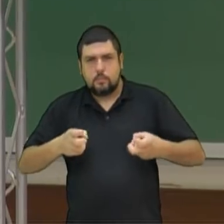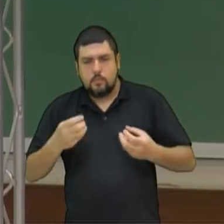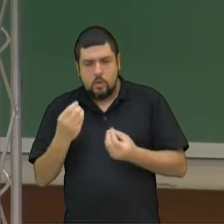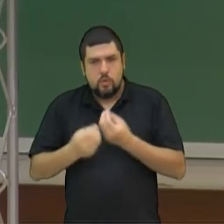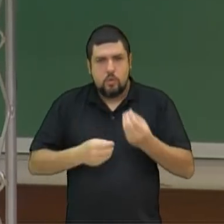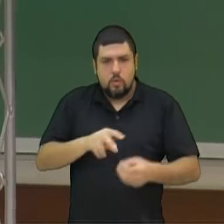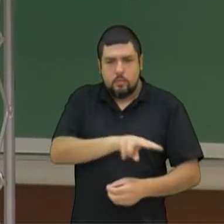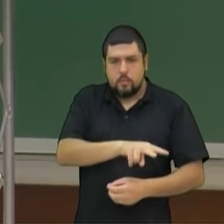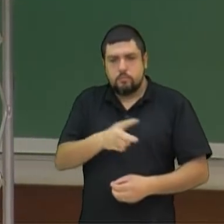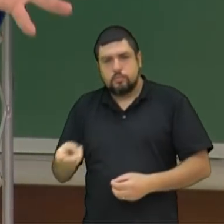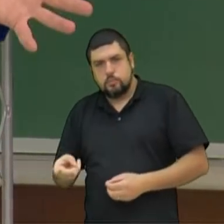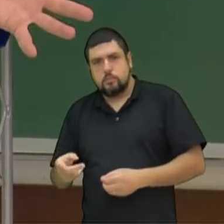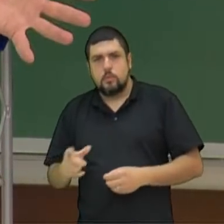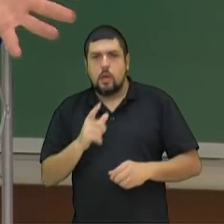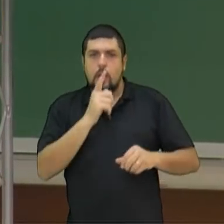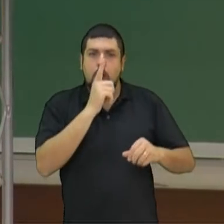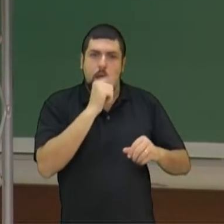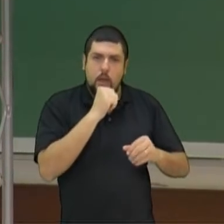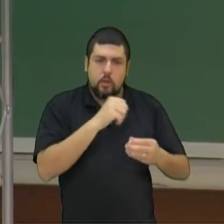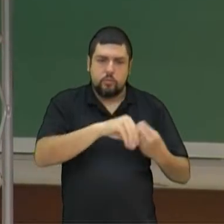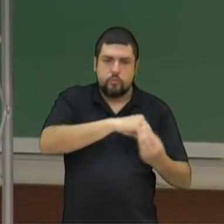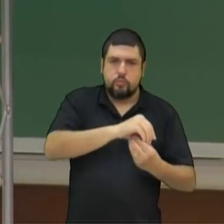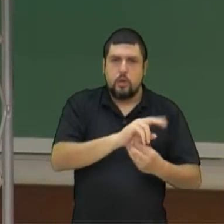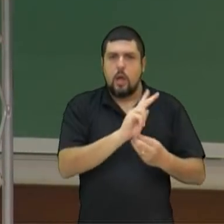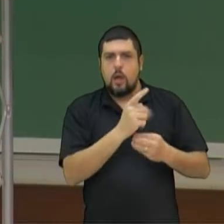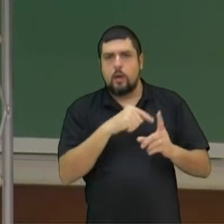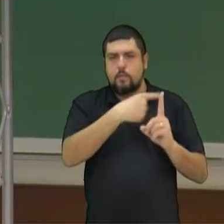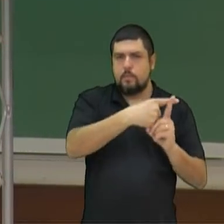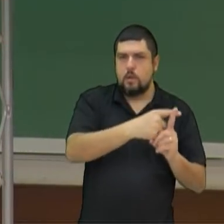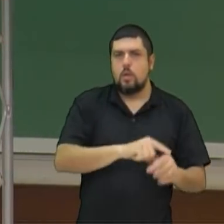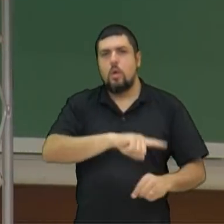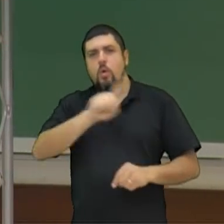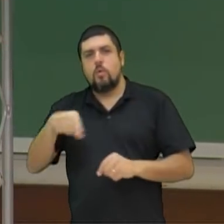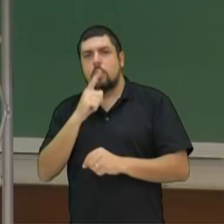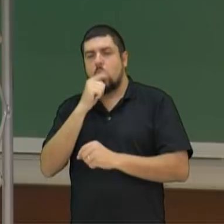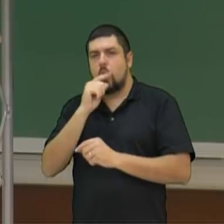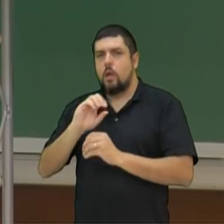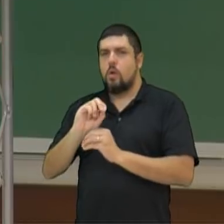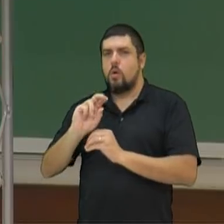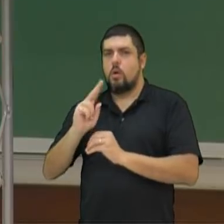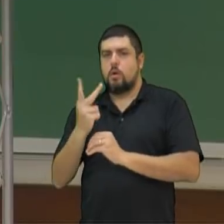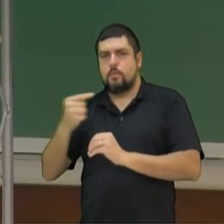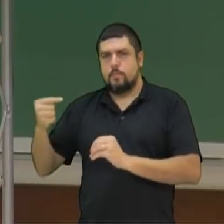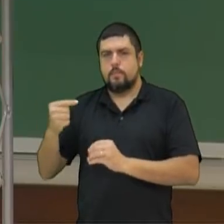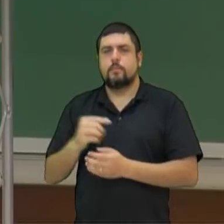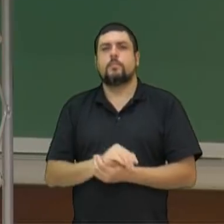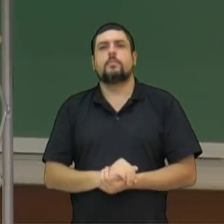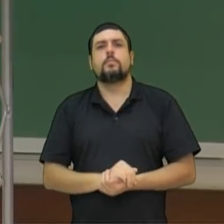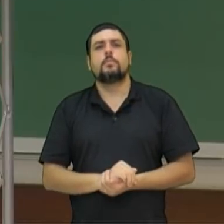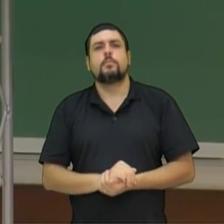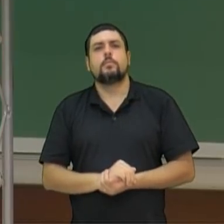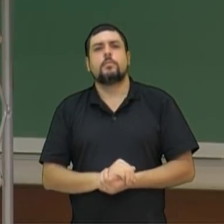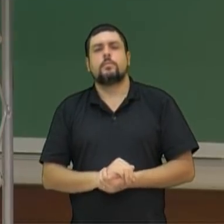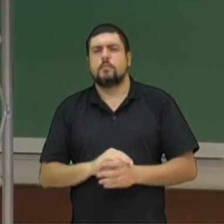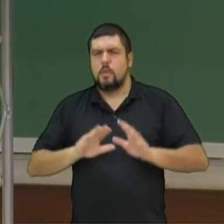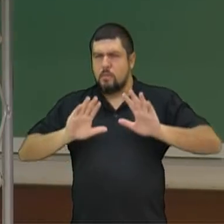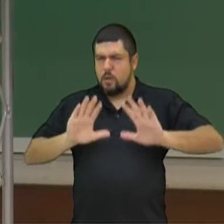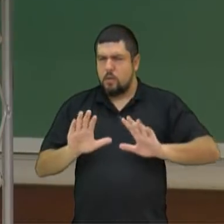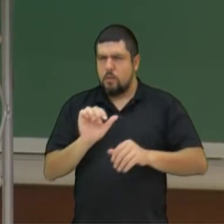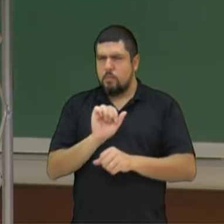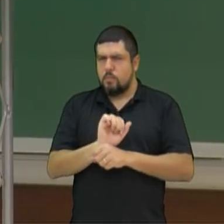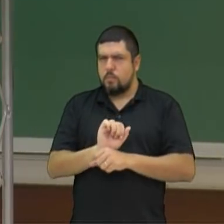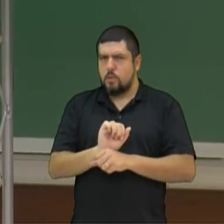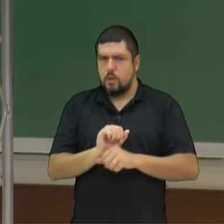opostos. Um em água libera H+, outro em água libera OH-. Espera aí. O ácido